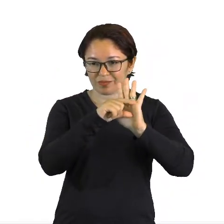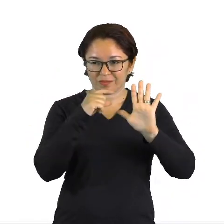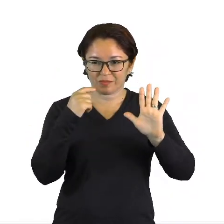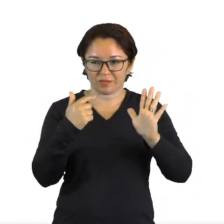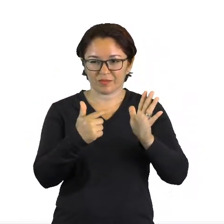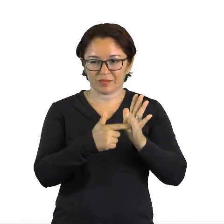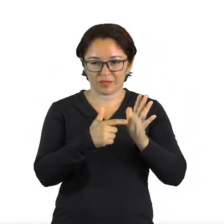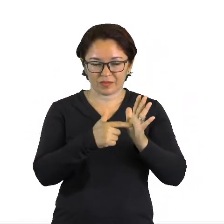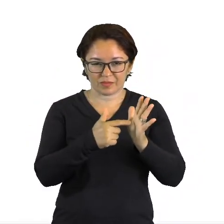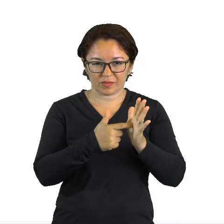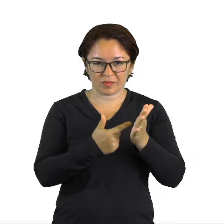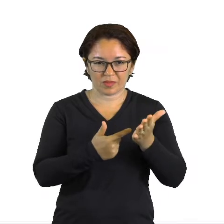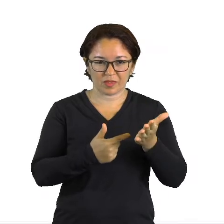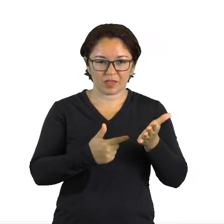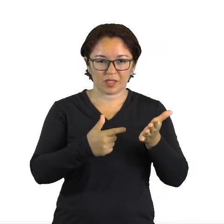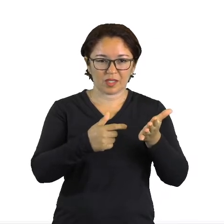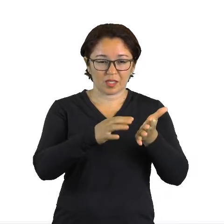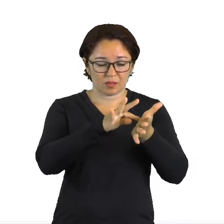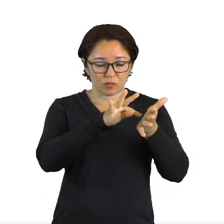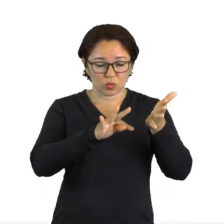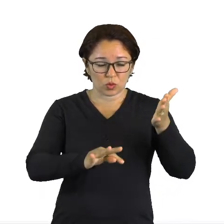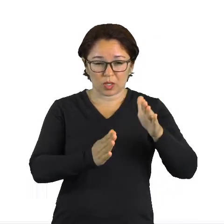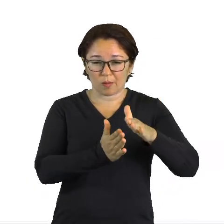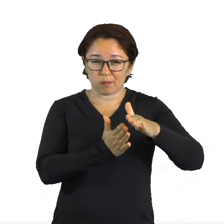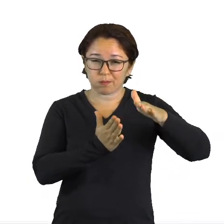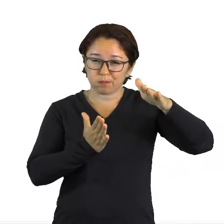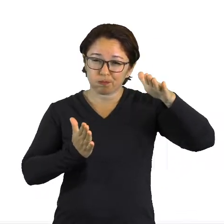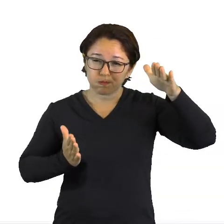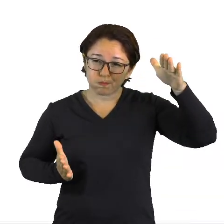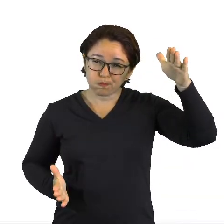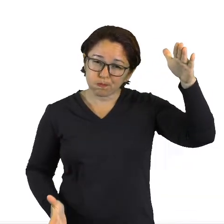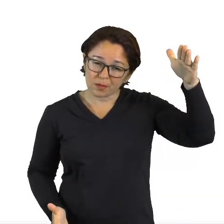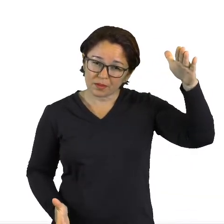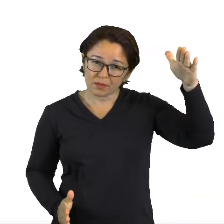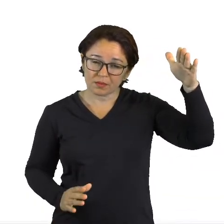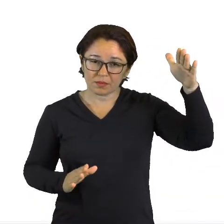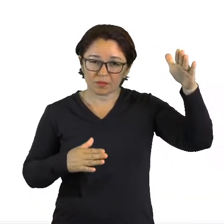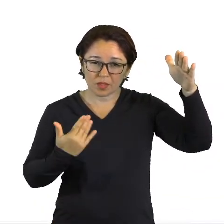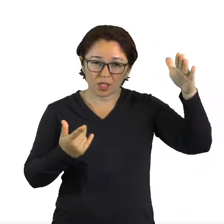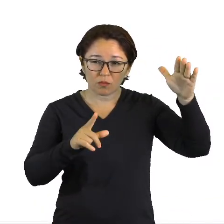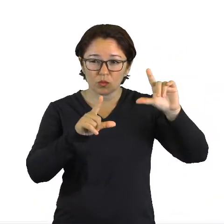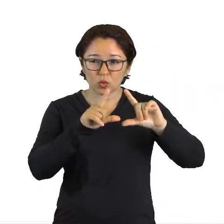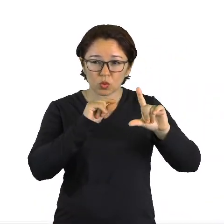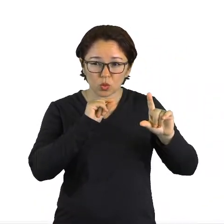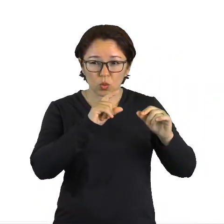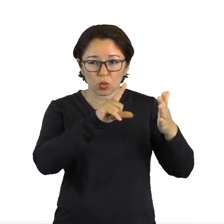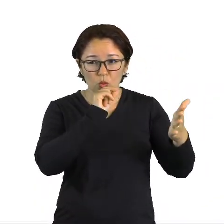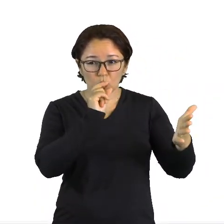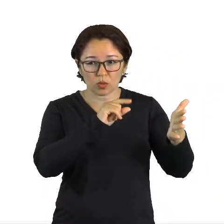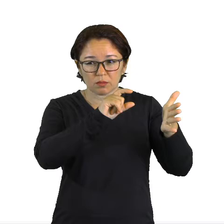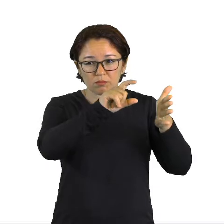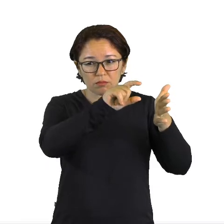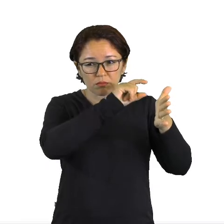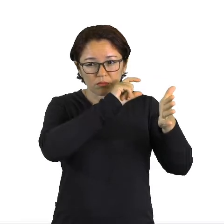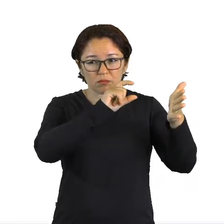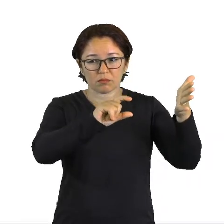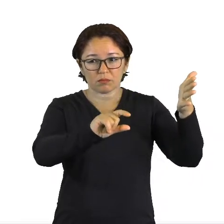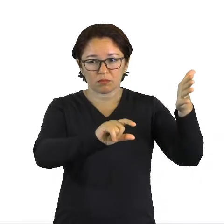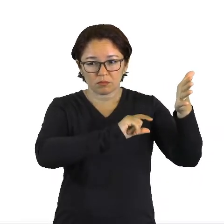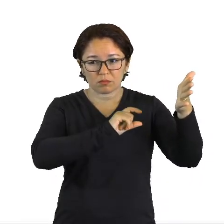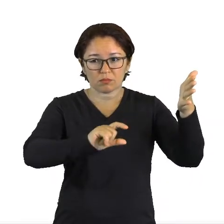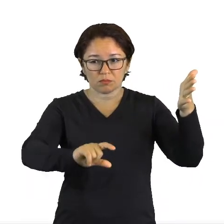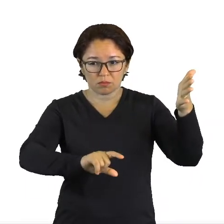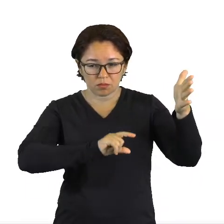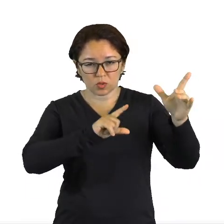um pouquinho extensa e aí nesse primeiro momento a gente colocou alguns trechinhos para fazer essa análise, essa comparação com o